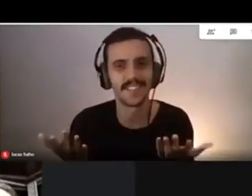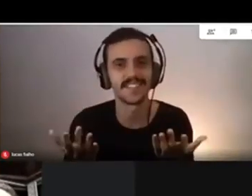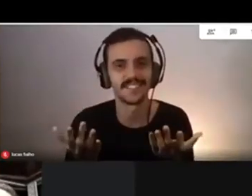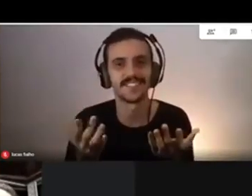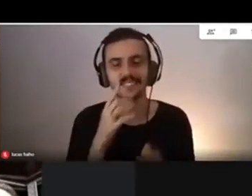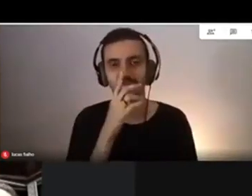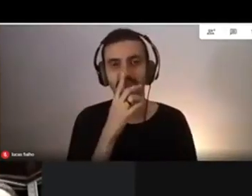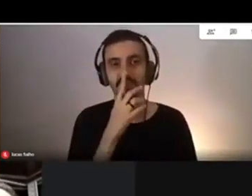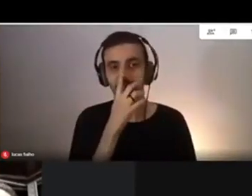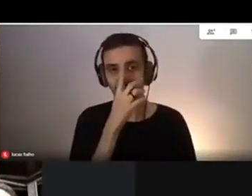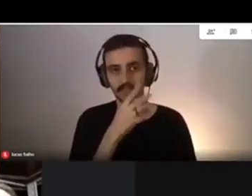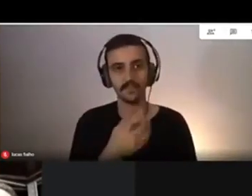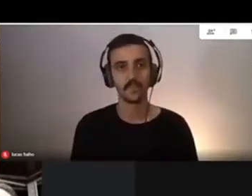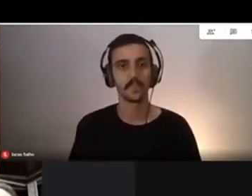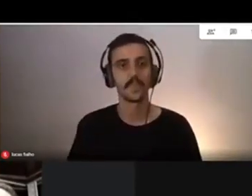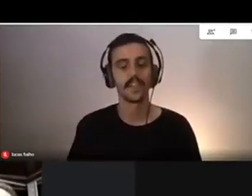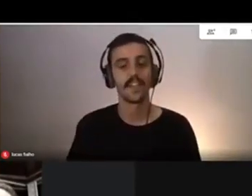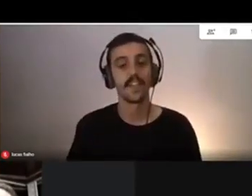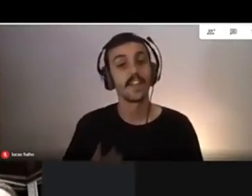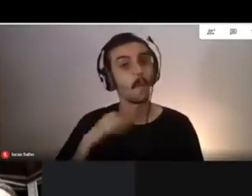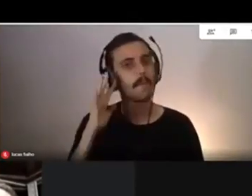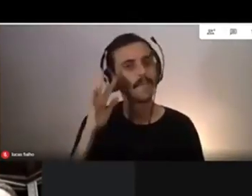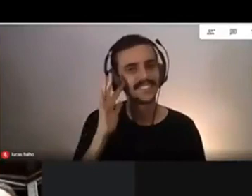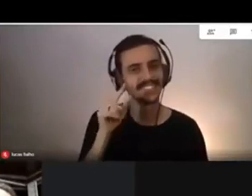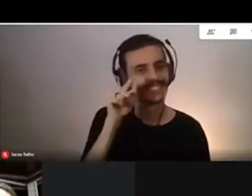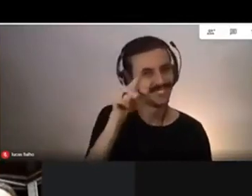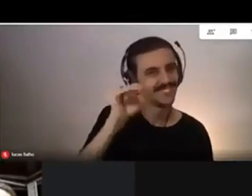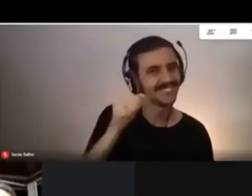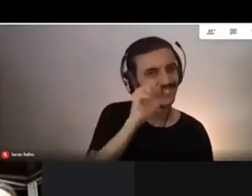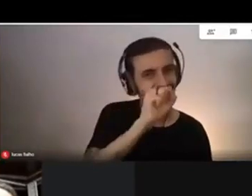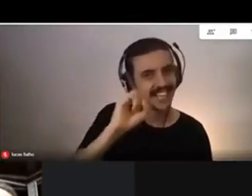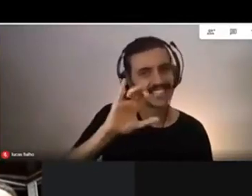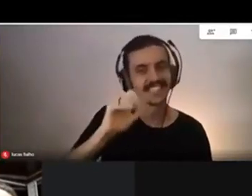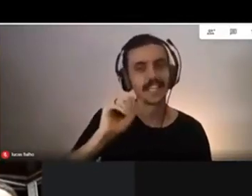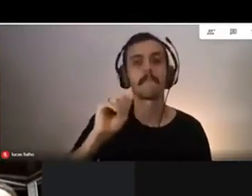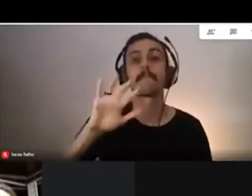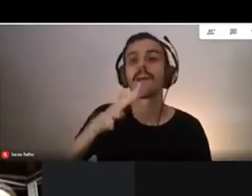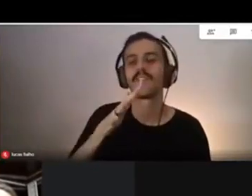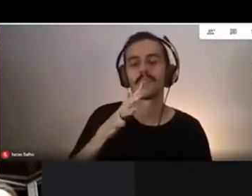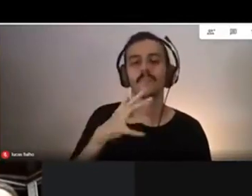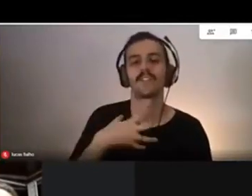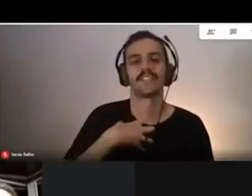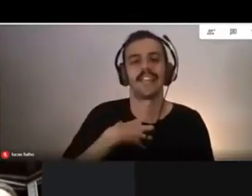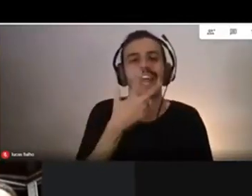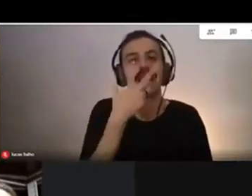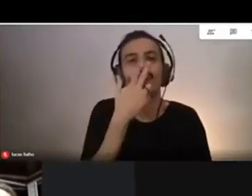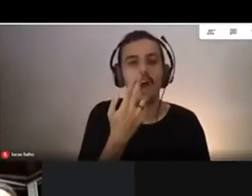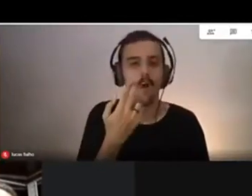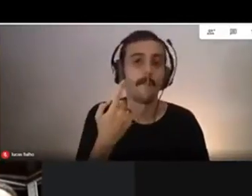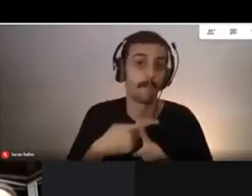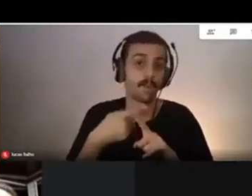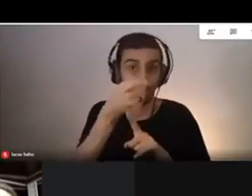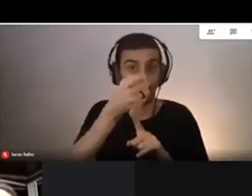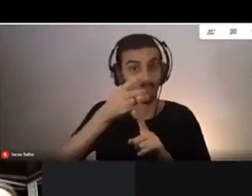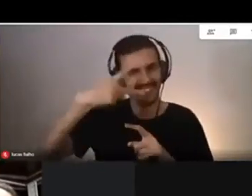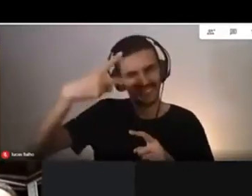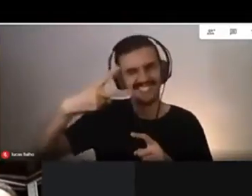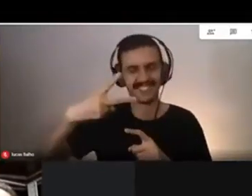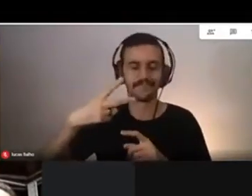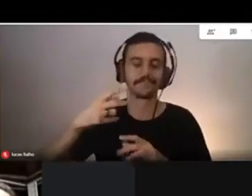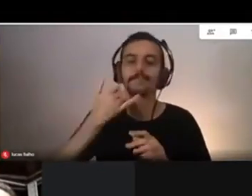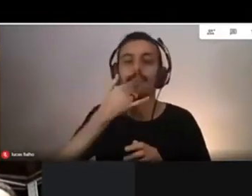vai revivendo, né? E eu imagino que tu tenha feito isso, assim, quando tu entrou na faculdade, porque tu já vinha com uma bagagem e